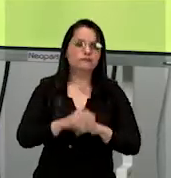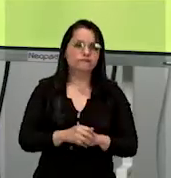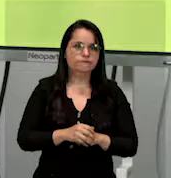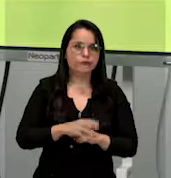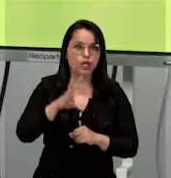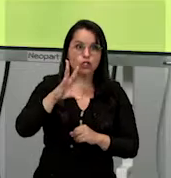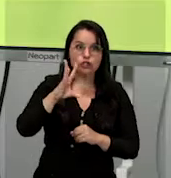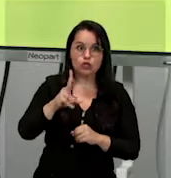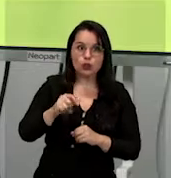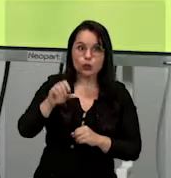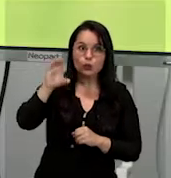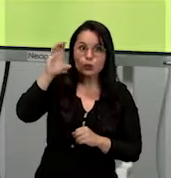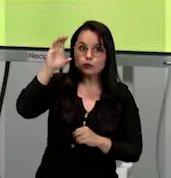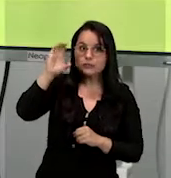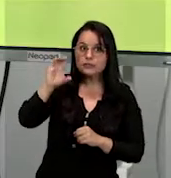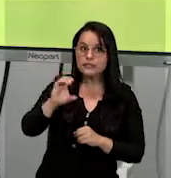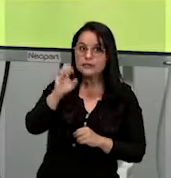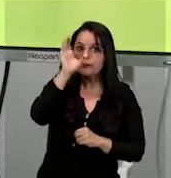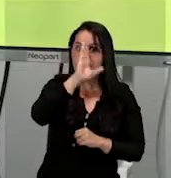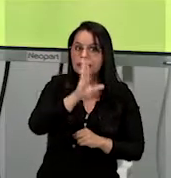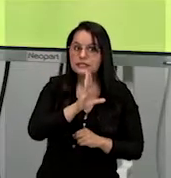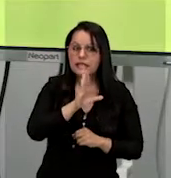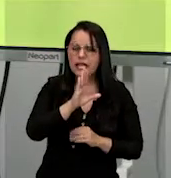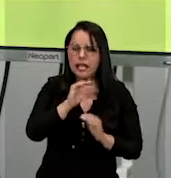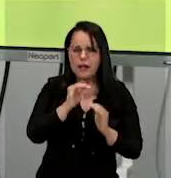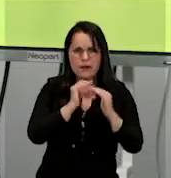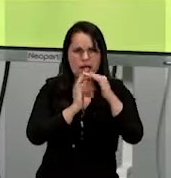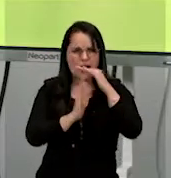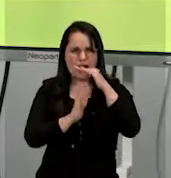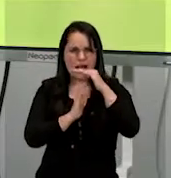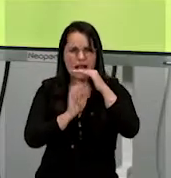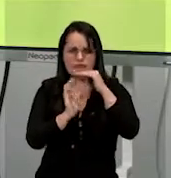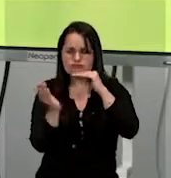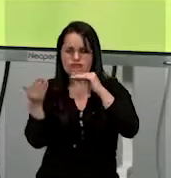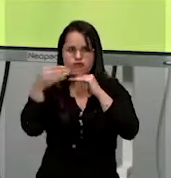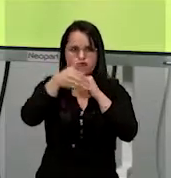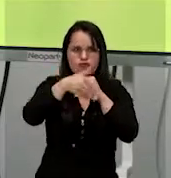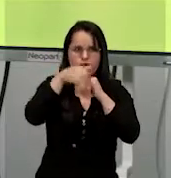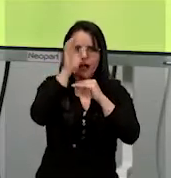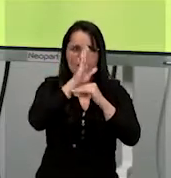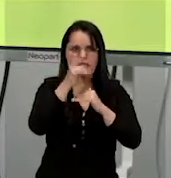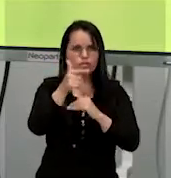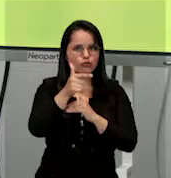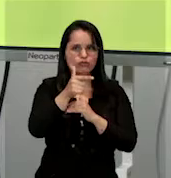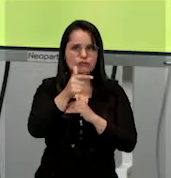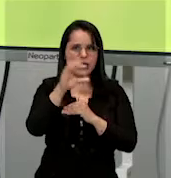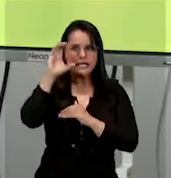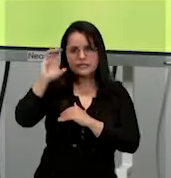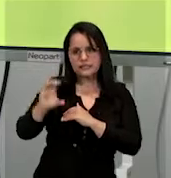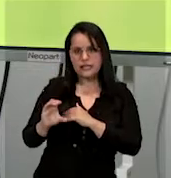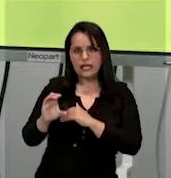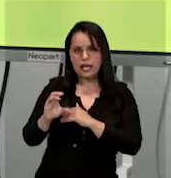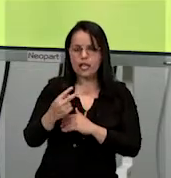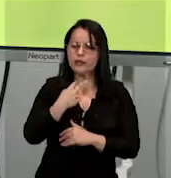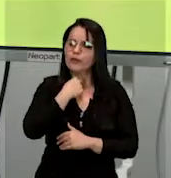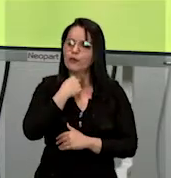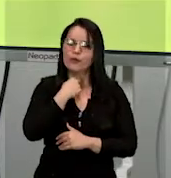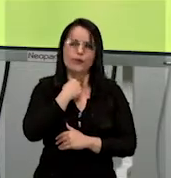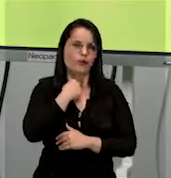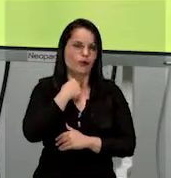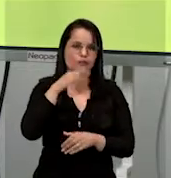cidadão brasileiro. Mas o estrangeiro que mora no Brasil e não tem cidadania, ele não pode